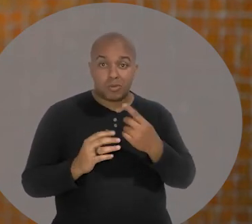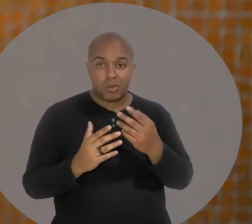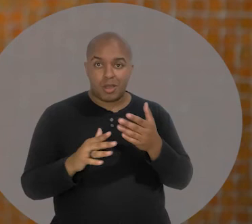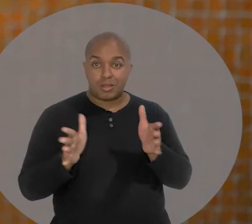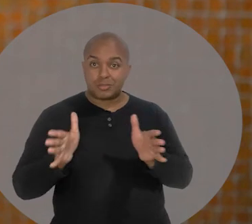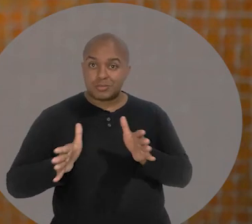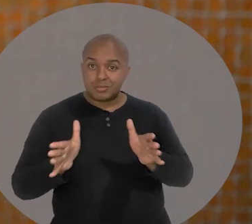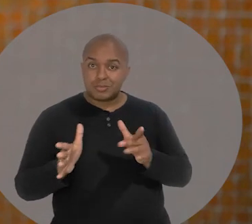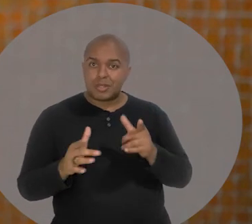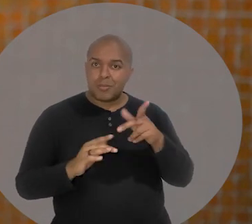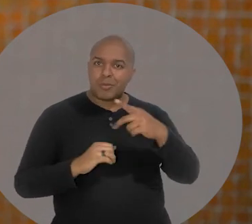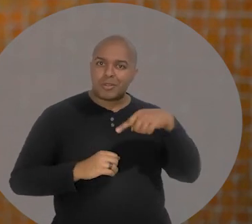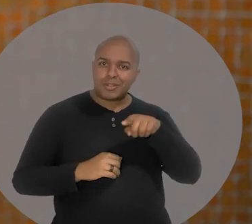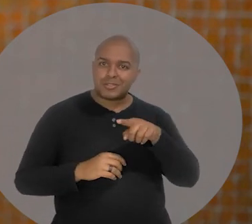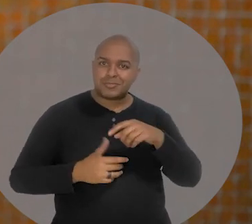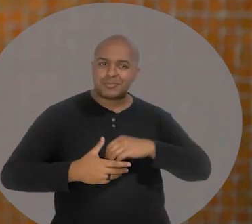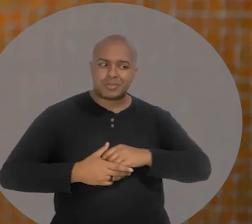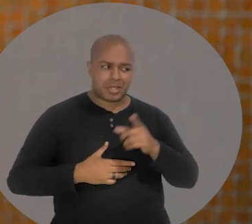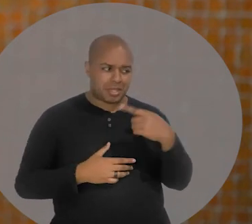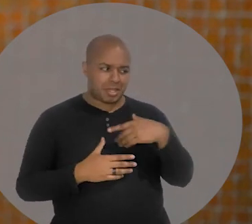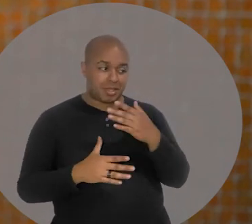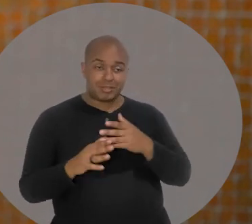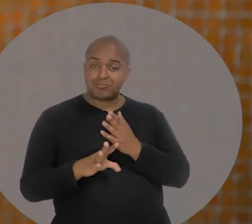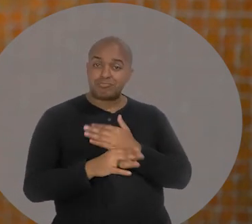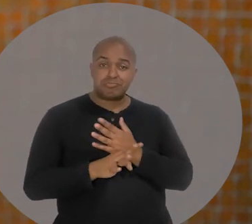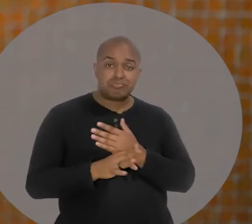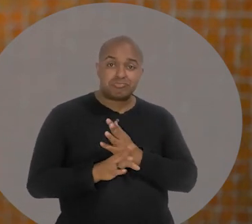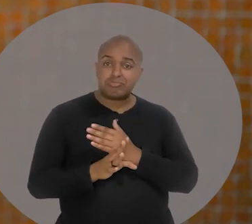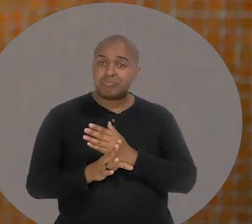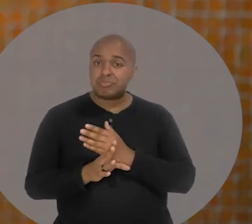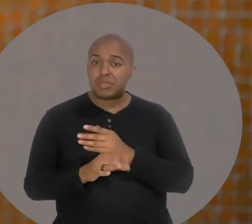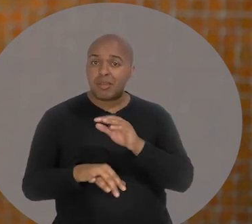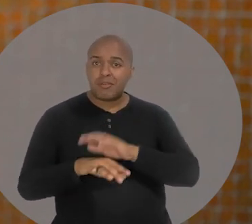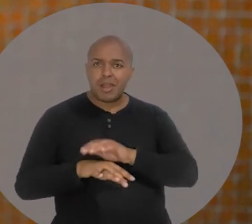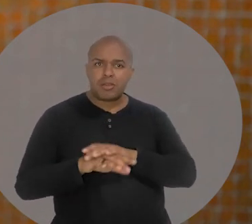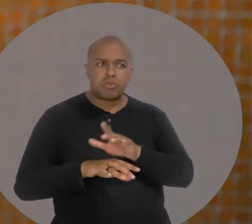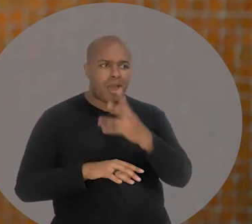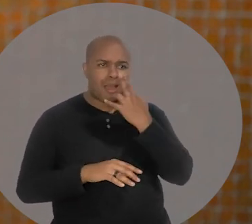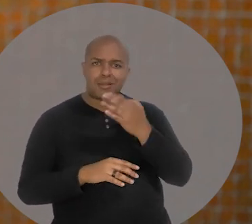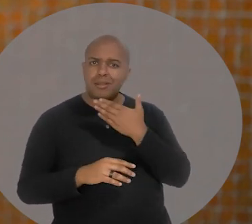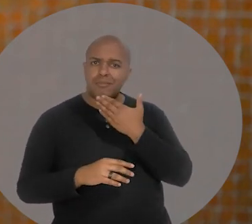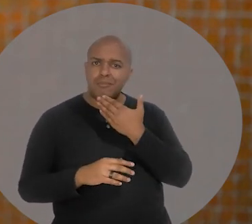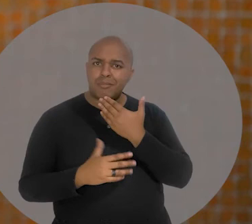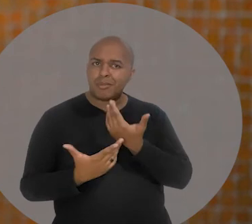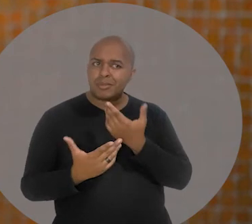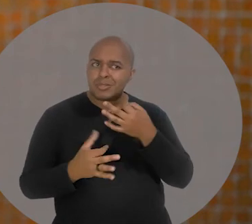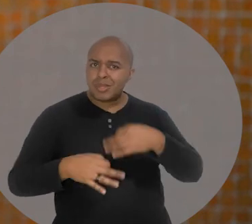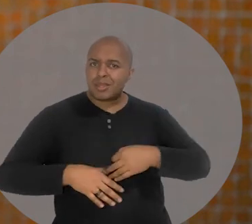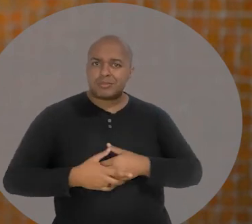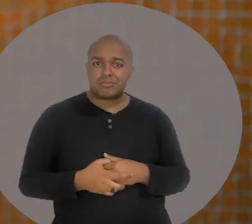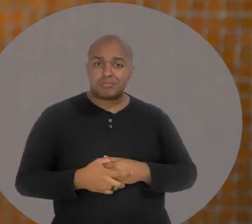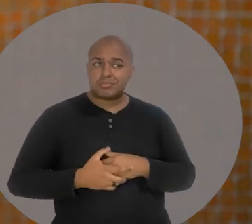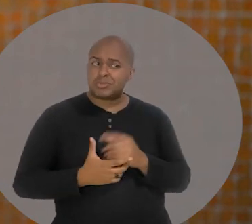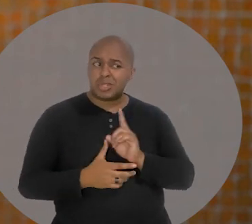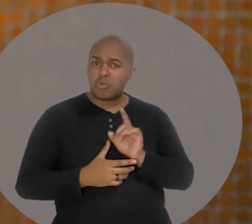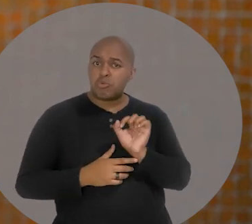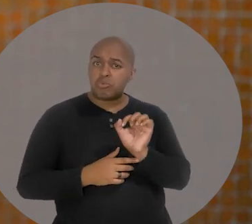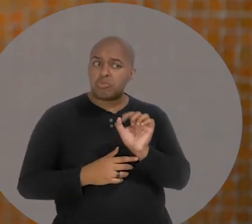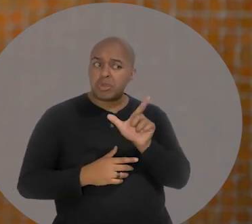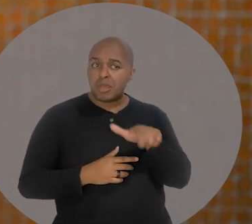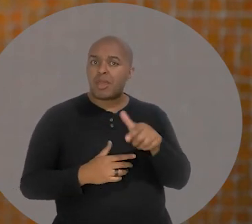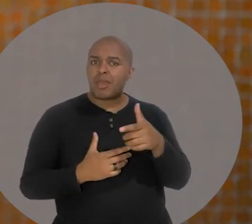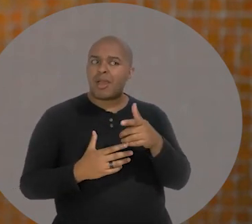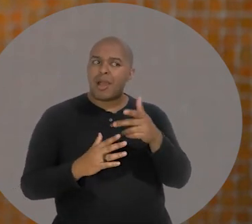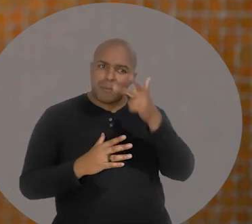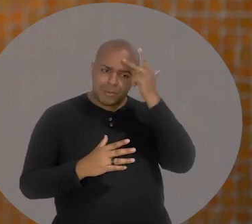acessibilidades para eles. Eles se perdem no meio do caminho e eles fazem o que eles acham certo e não o que a